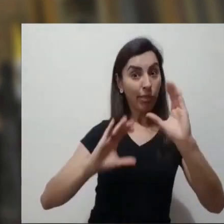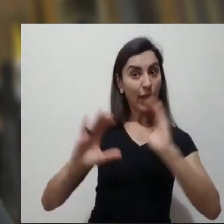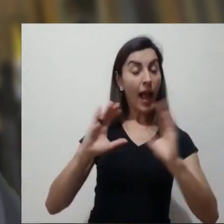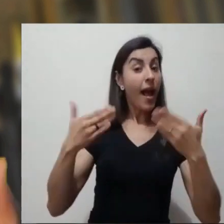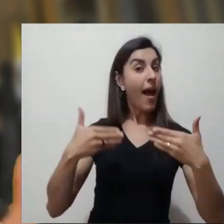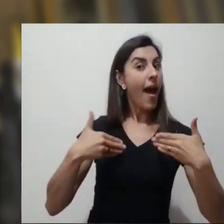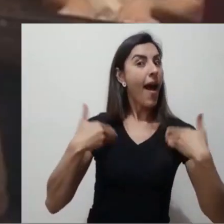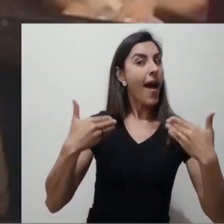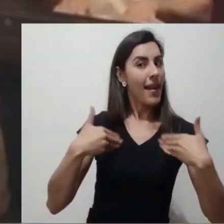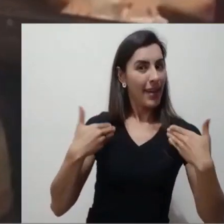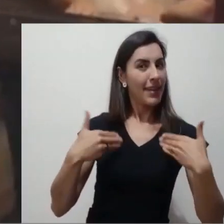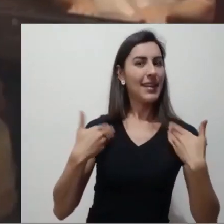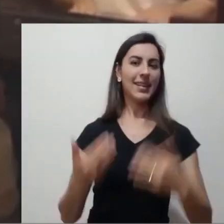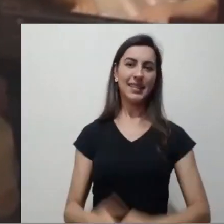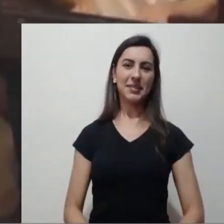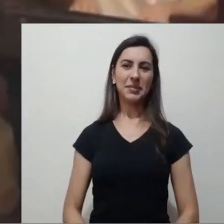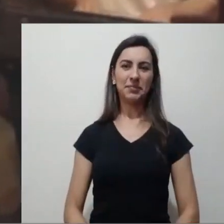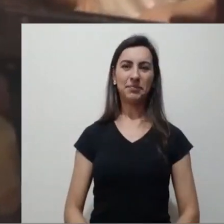com alegria.